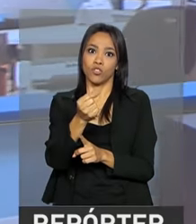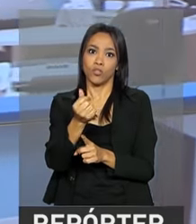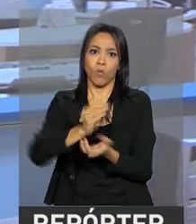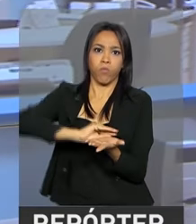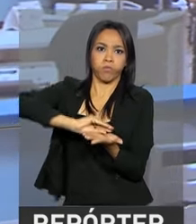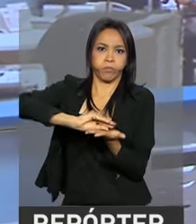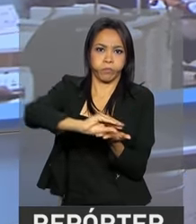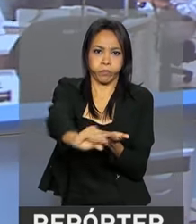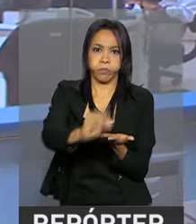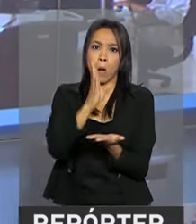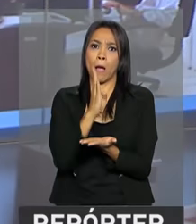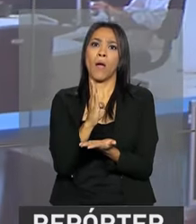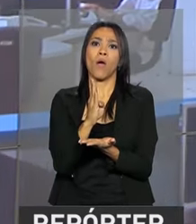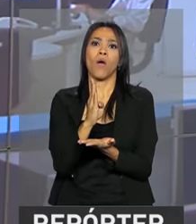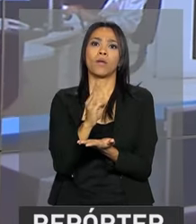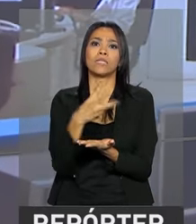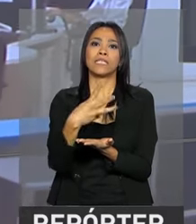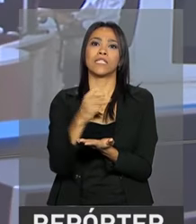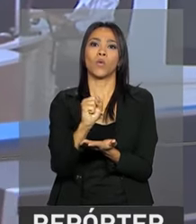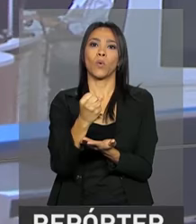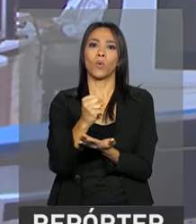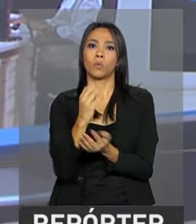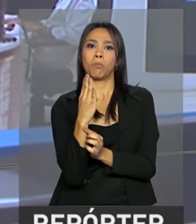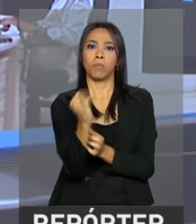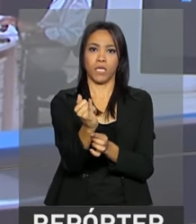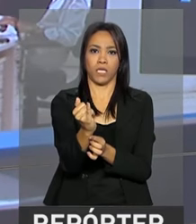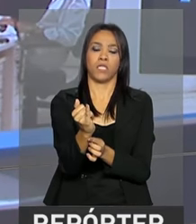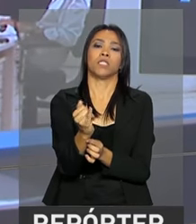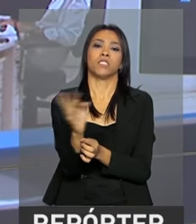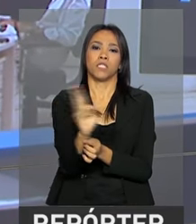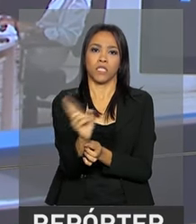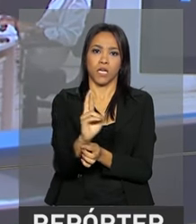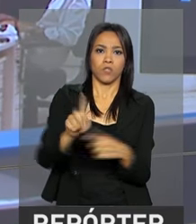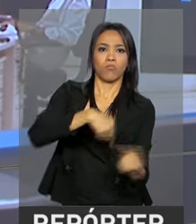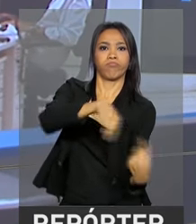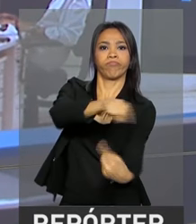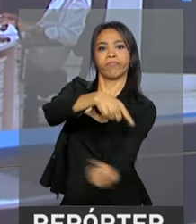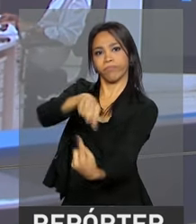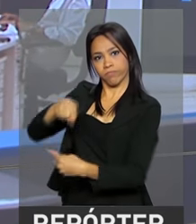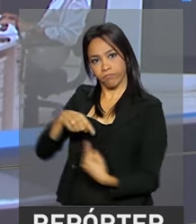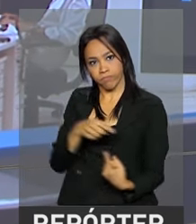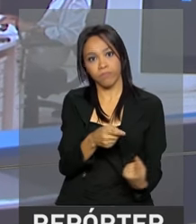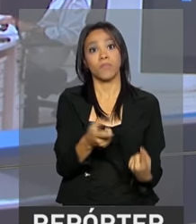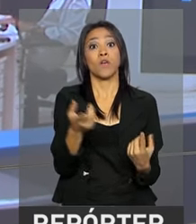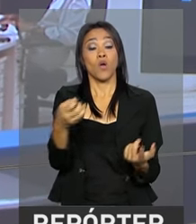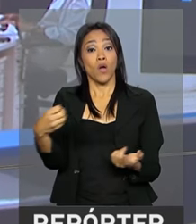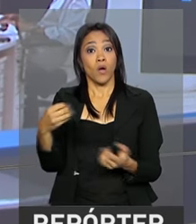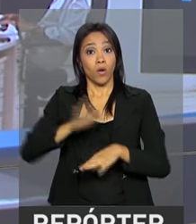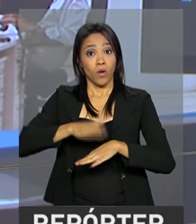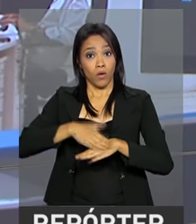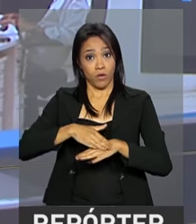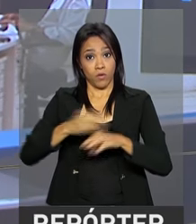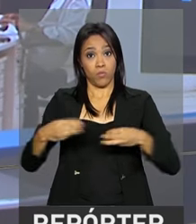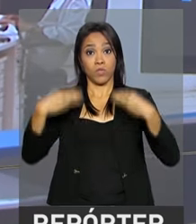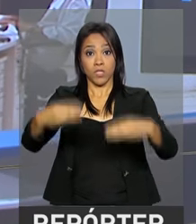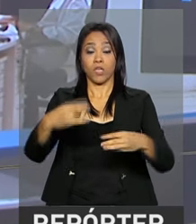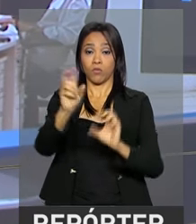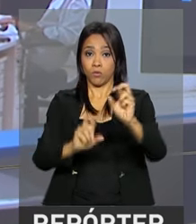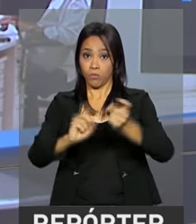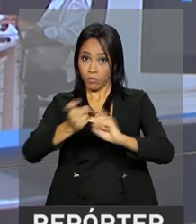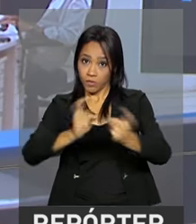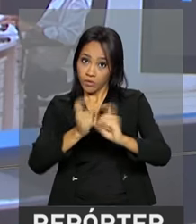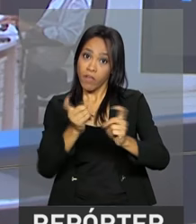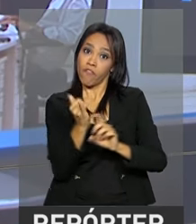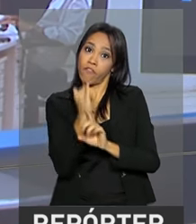R 38 bilhões deais no mercado brasileiro segundo o Ministério do planejamento o novo mínimo deve gerar